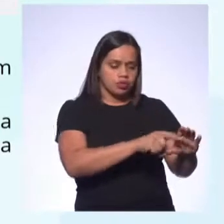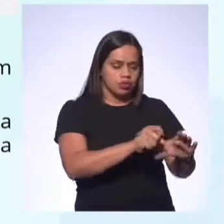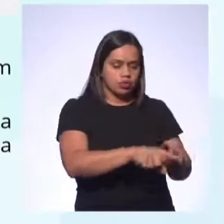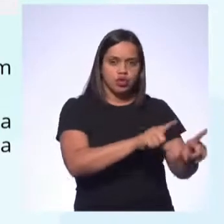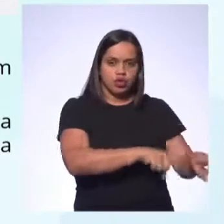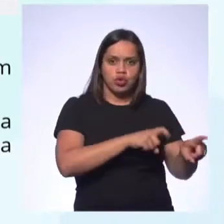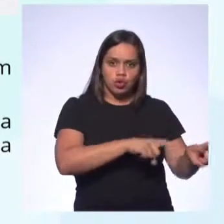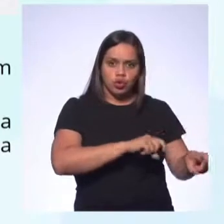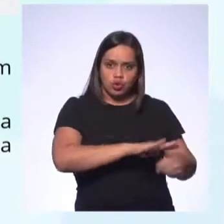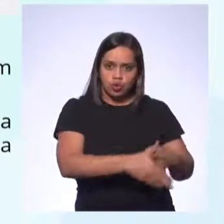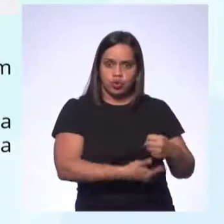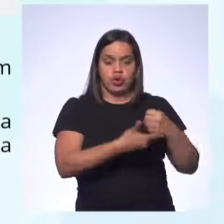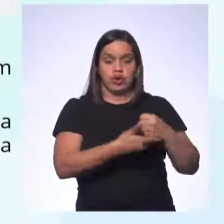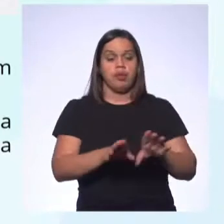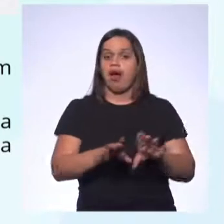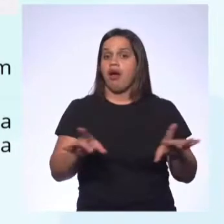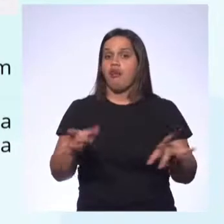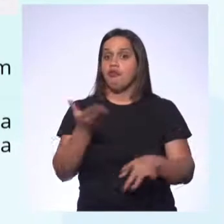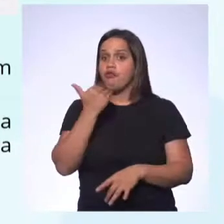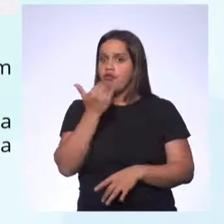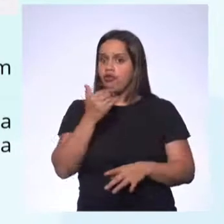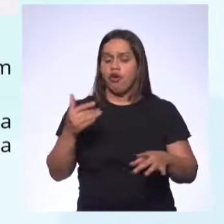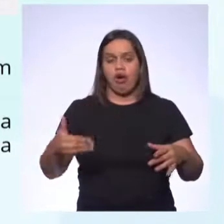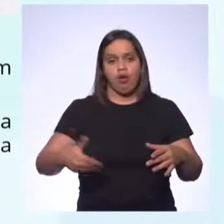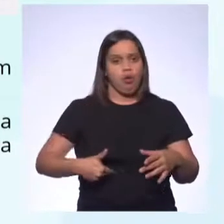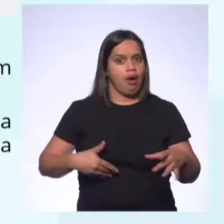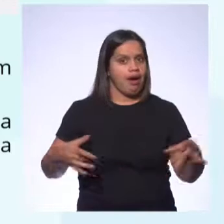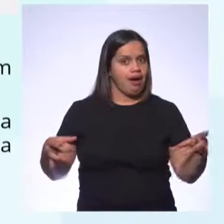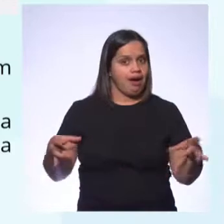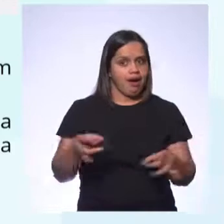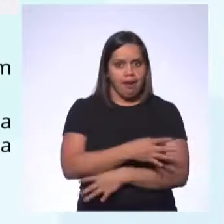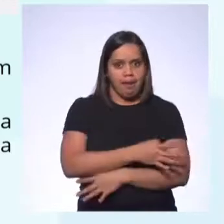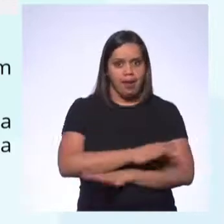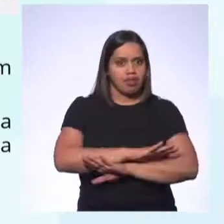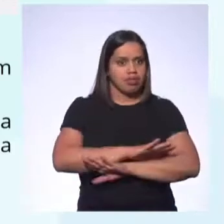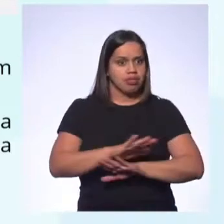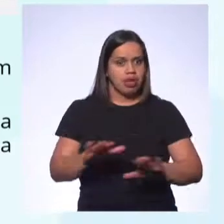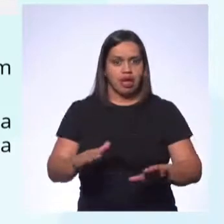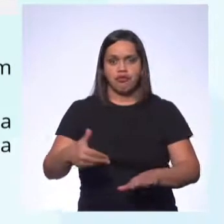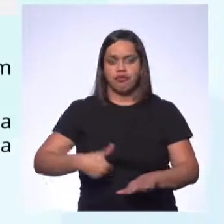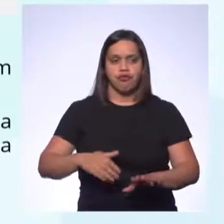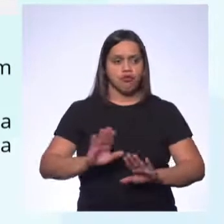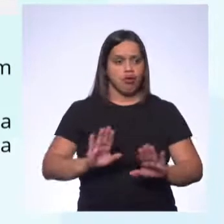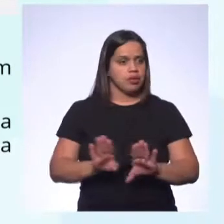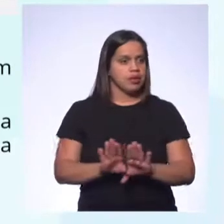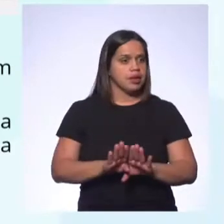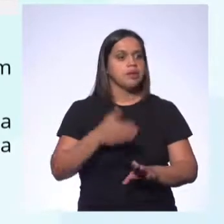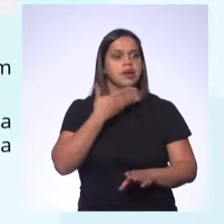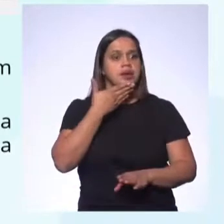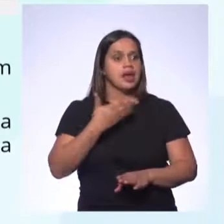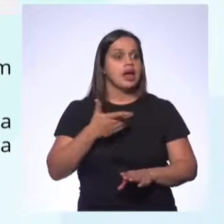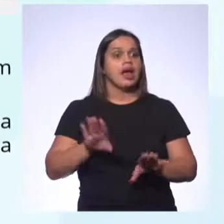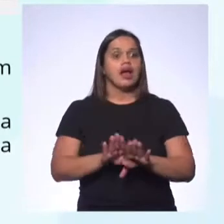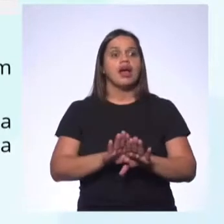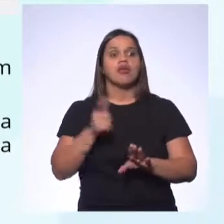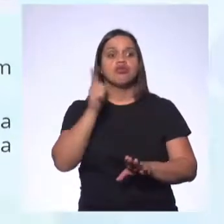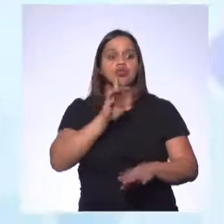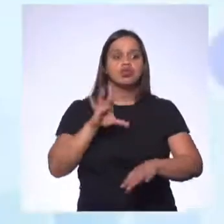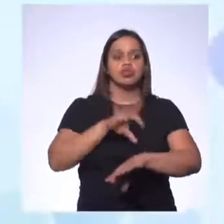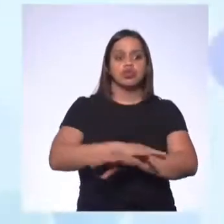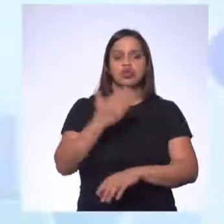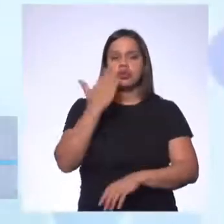fome, alcançar a segurança alimentar e a melhoria da nutrição e promover a agricultura